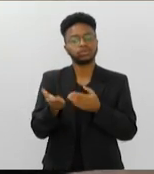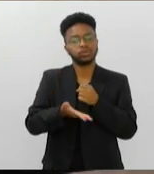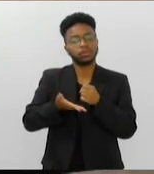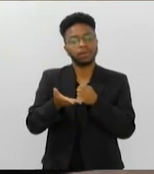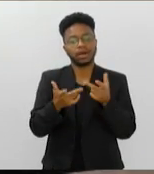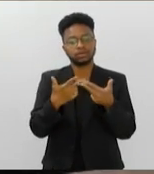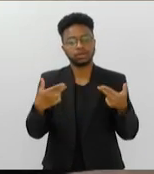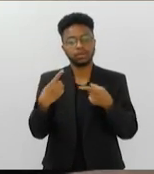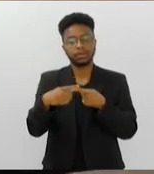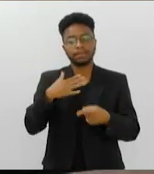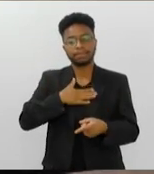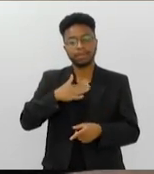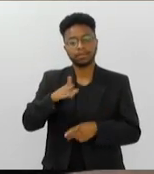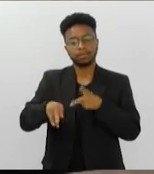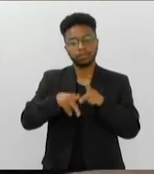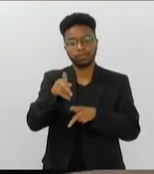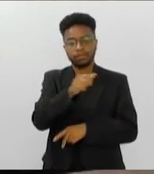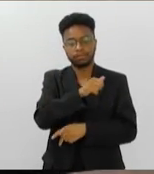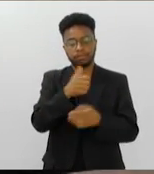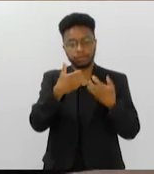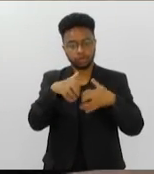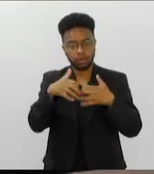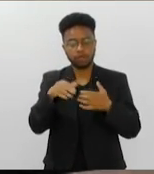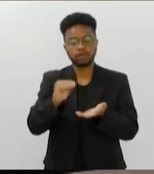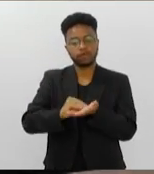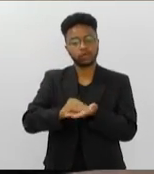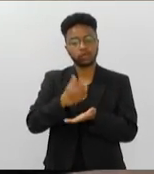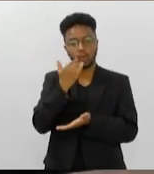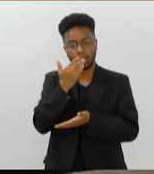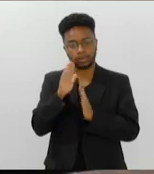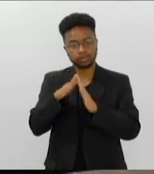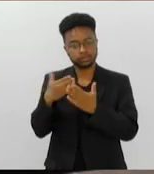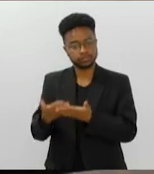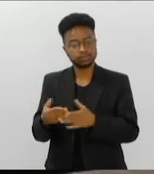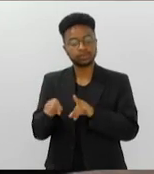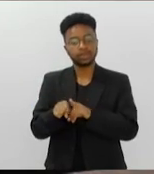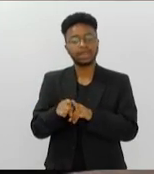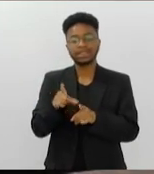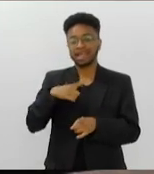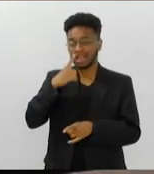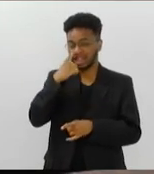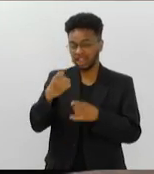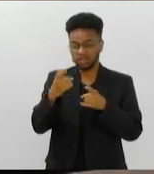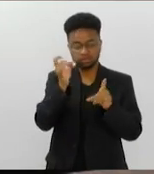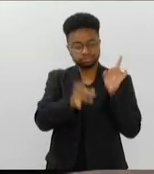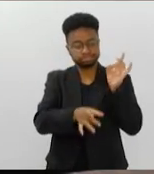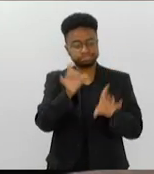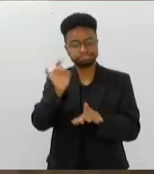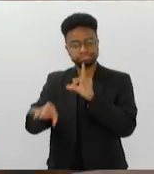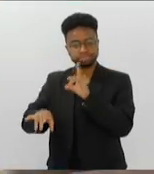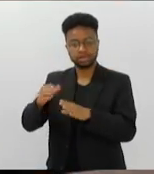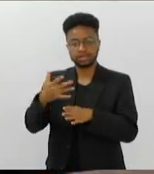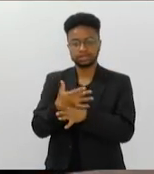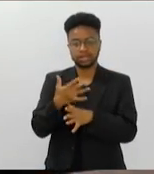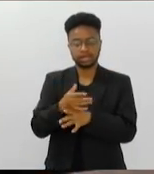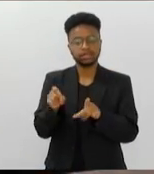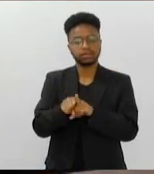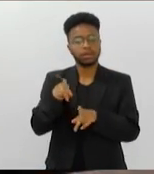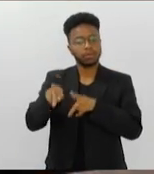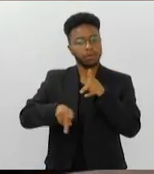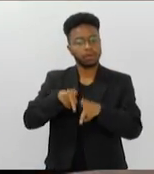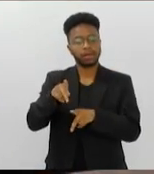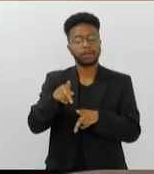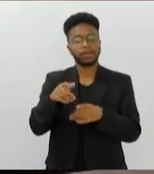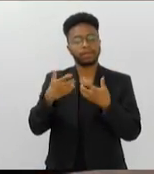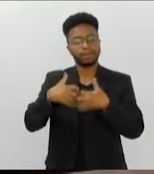povo de Petrópolis está sem merenda escolar. O meu povo de Petrópolis está com lixo por toda a cidade. O meu povo de Petrópolis está